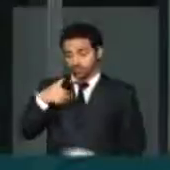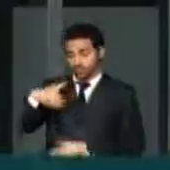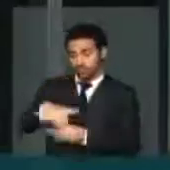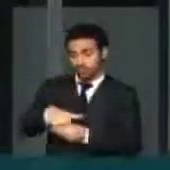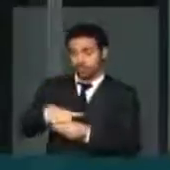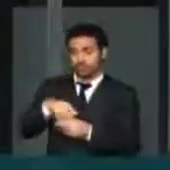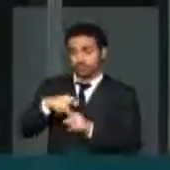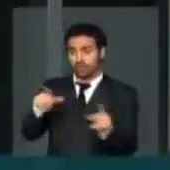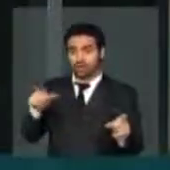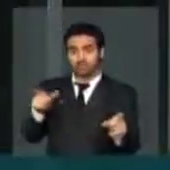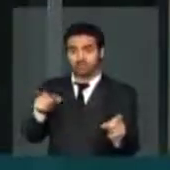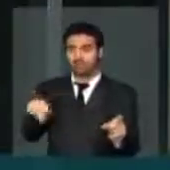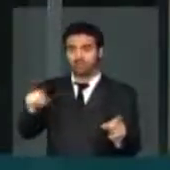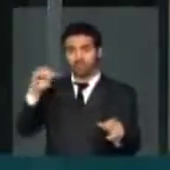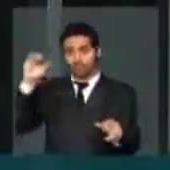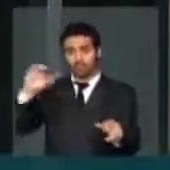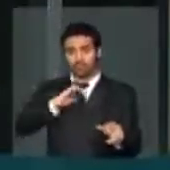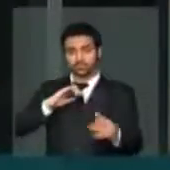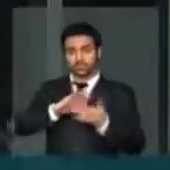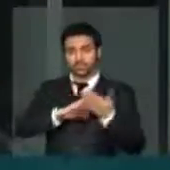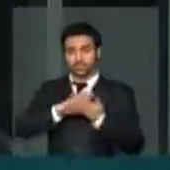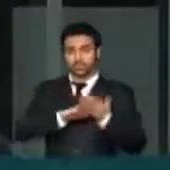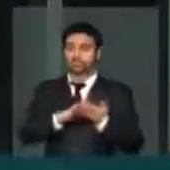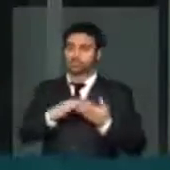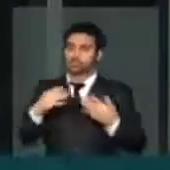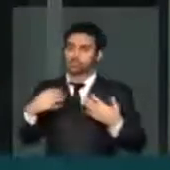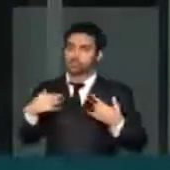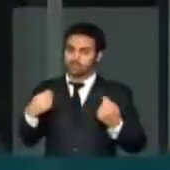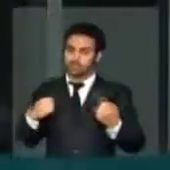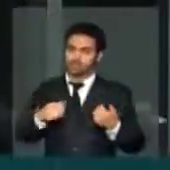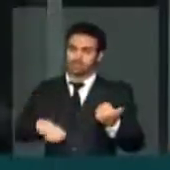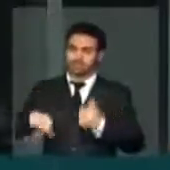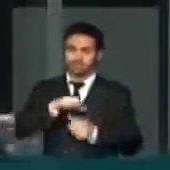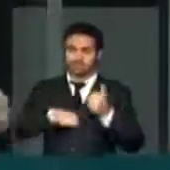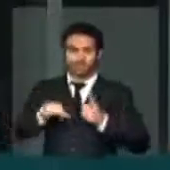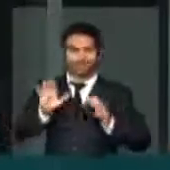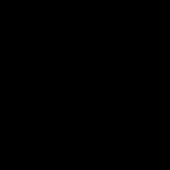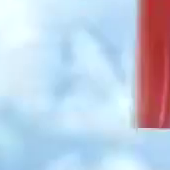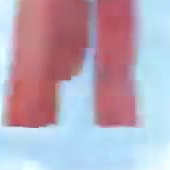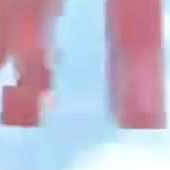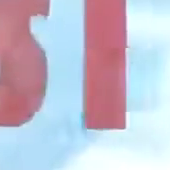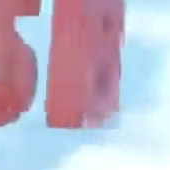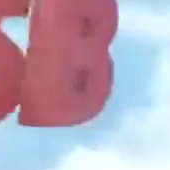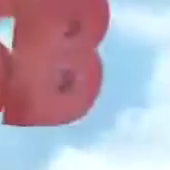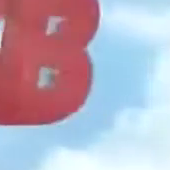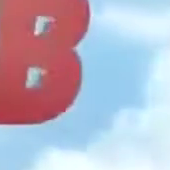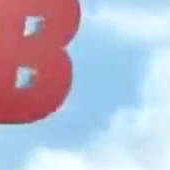Eu espero que a gente possa dar uma virada nesse jogo, que desse jeito não dá para continuar.